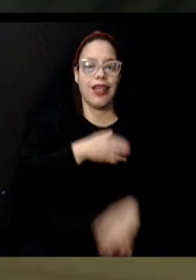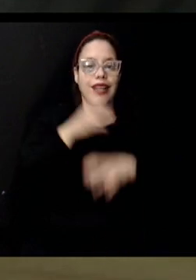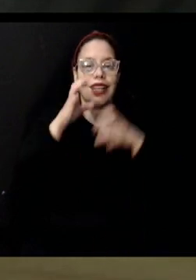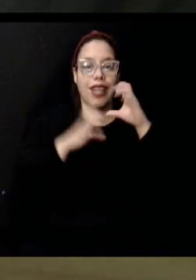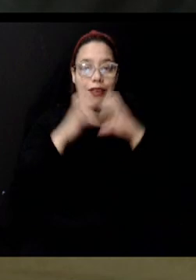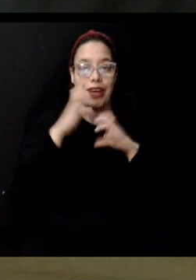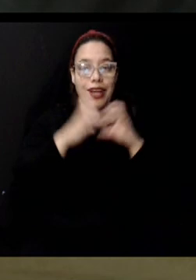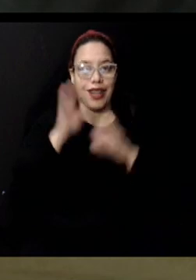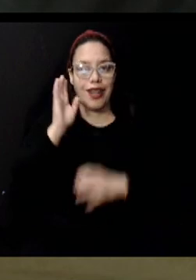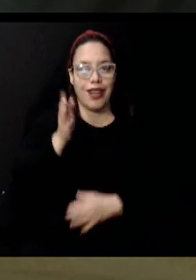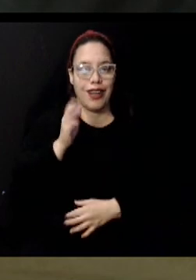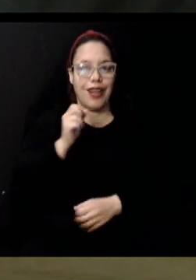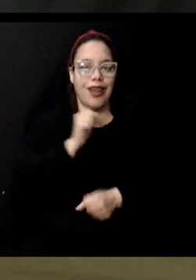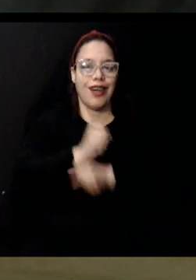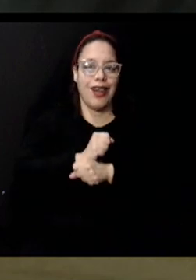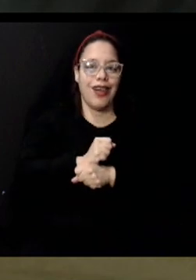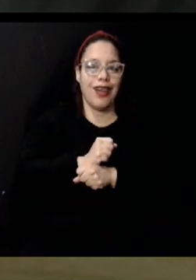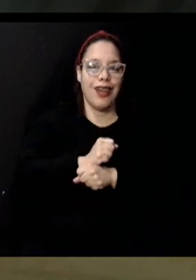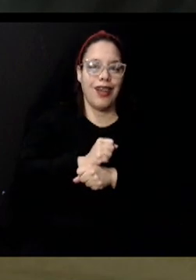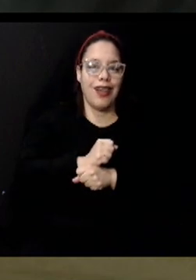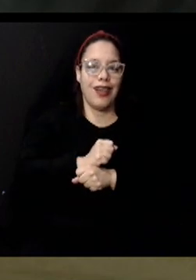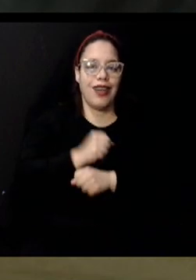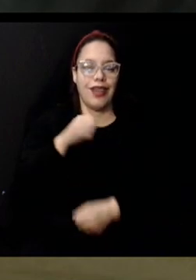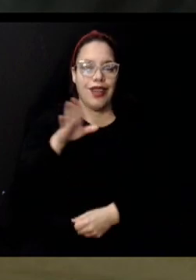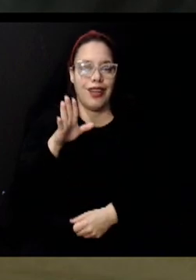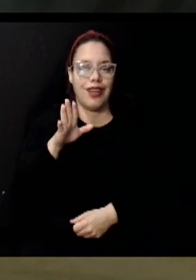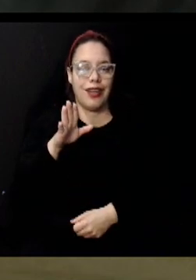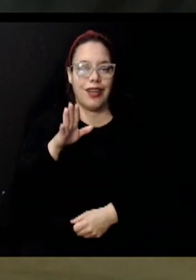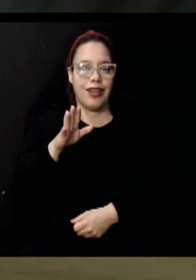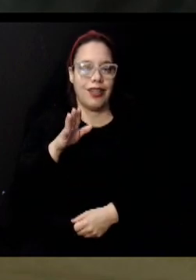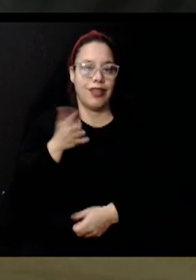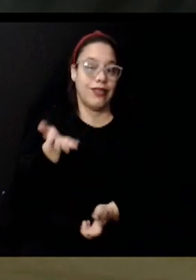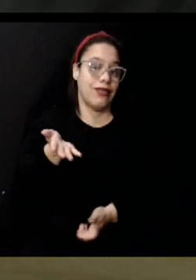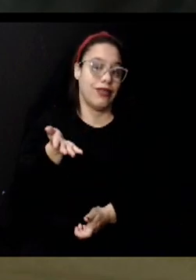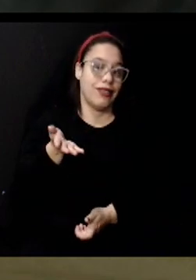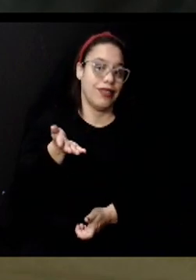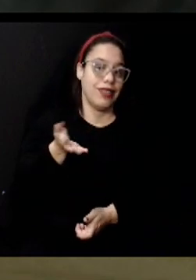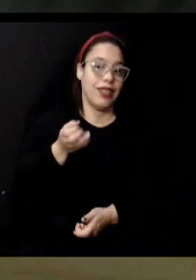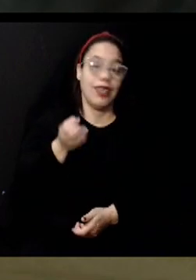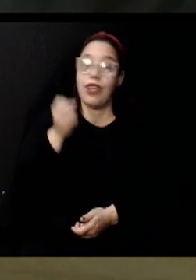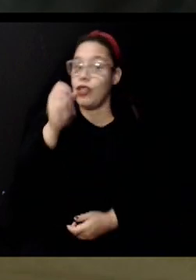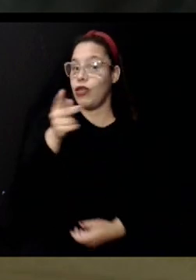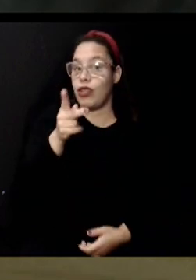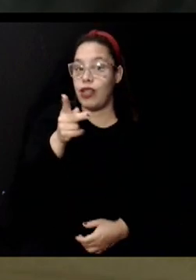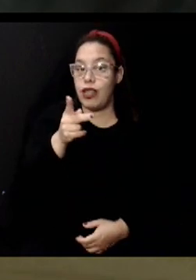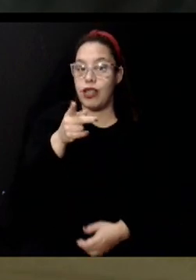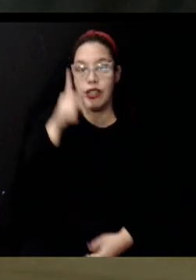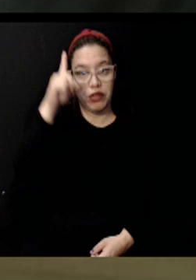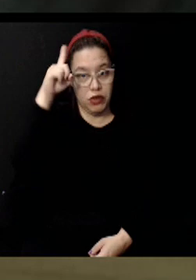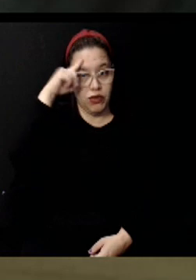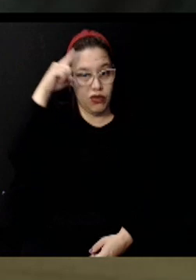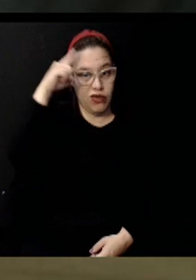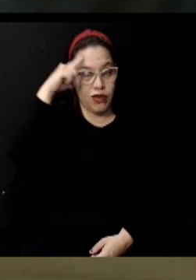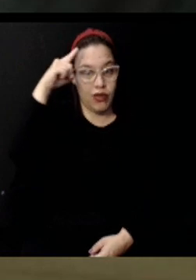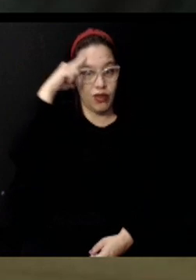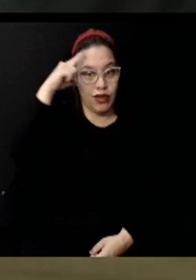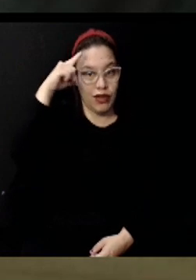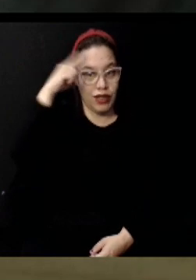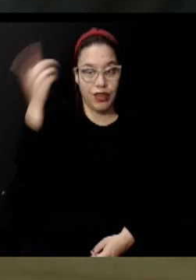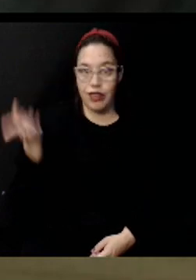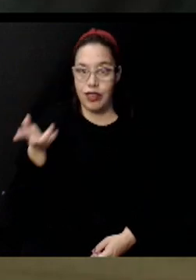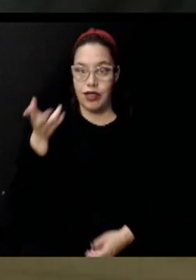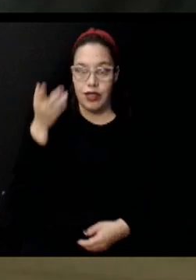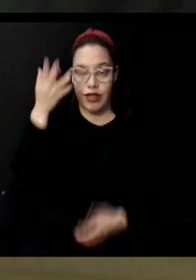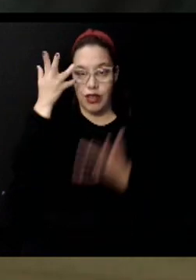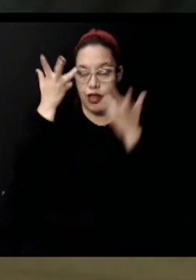elas é. param, daí eu Ah, tá falo um vendo? pouquinho mais, daí sabe, então assim, e tá tudo bem, já virou cotidiano, é natural, elas